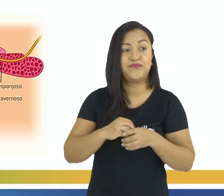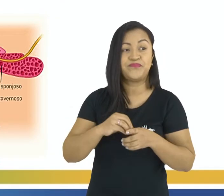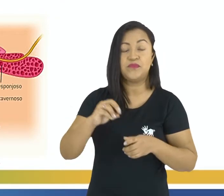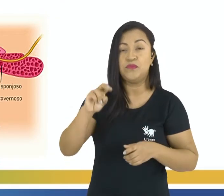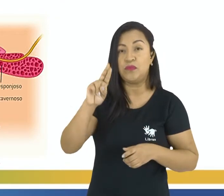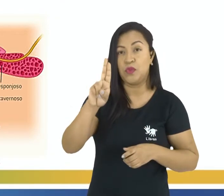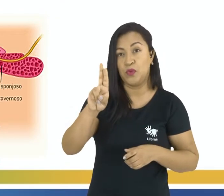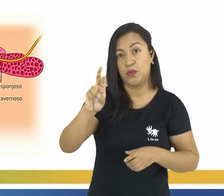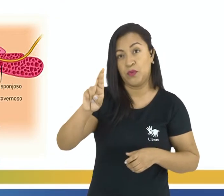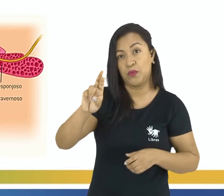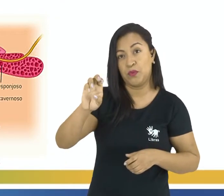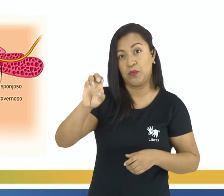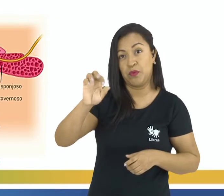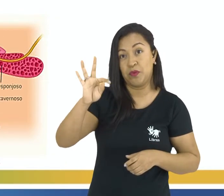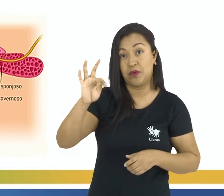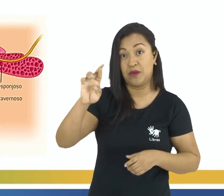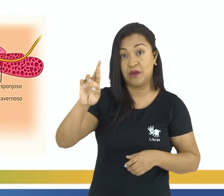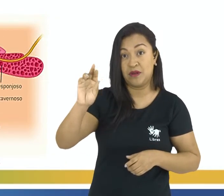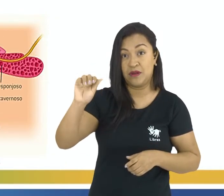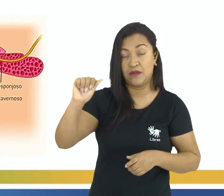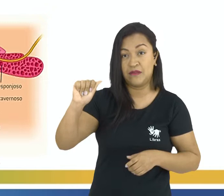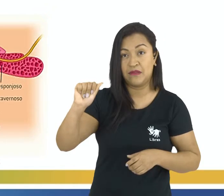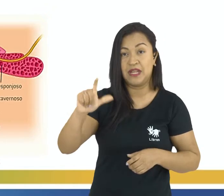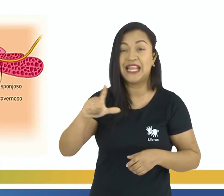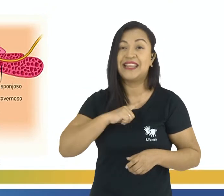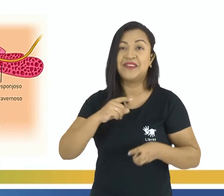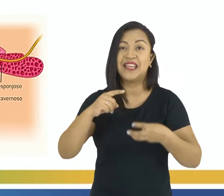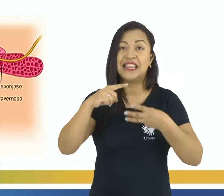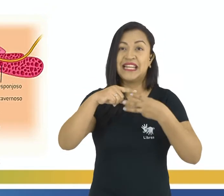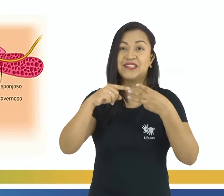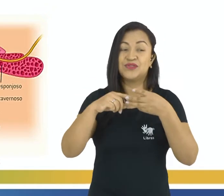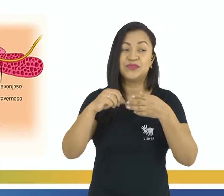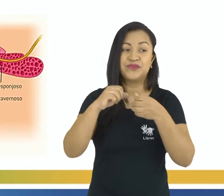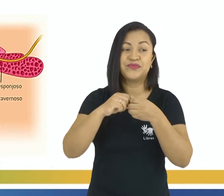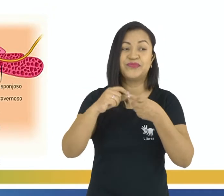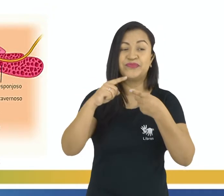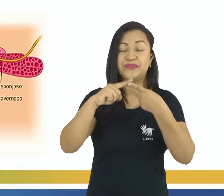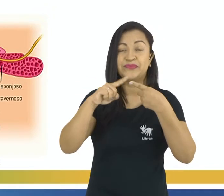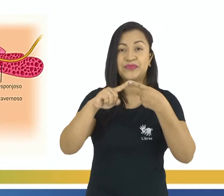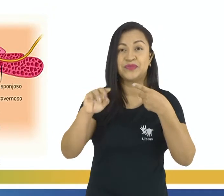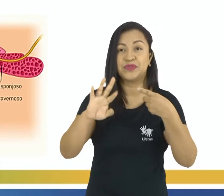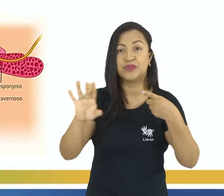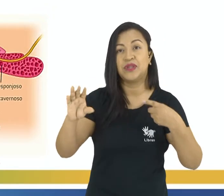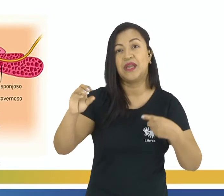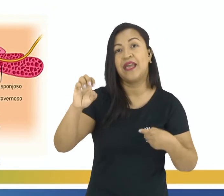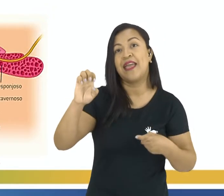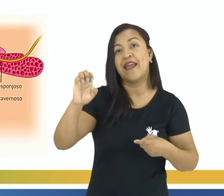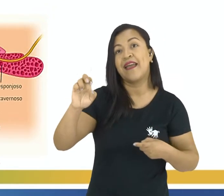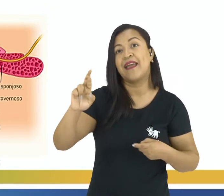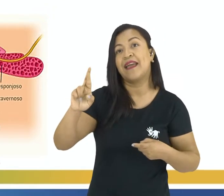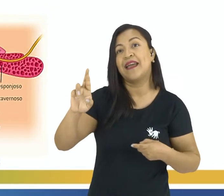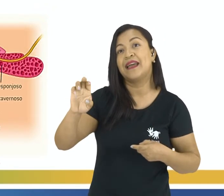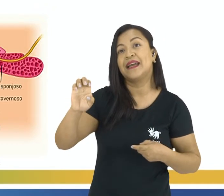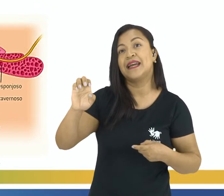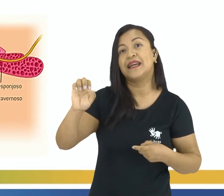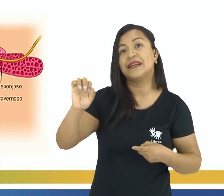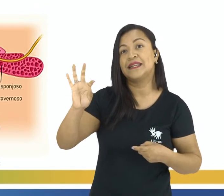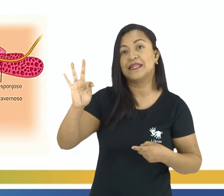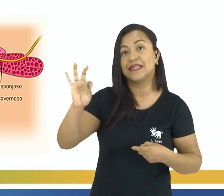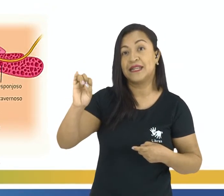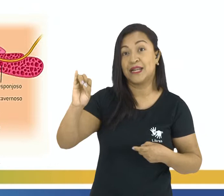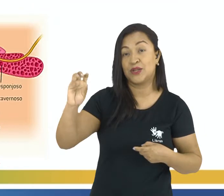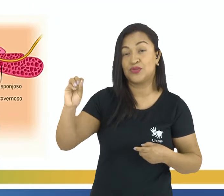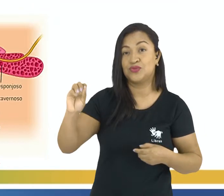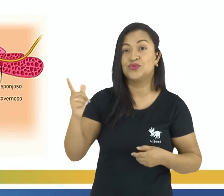disso ele contém 3 colunas de um tecido que a gente chama de erétil. Esse tecido ele tem uma capacidade de aumentar